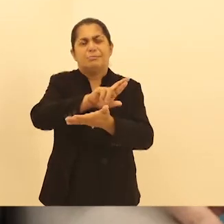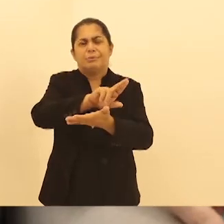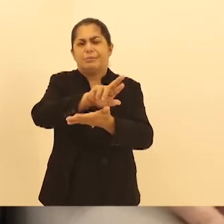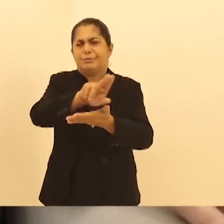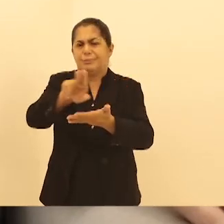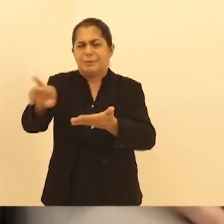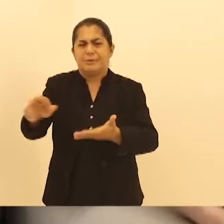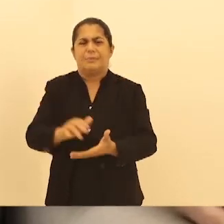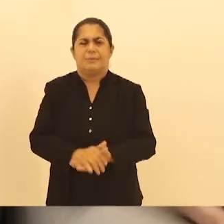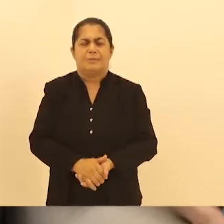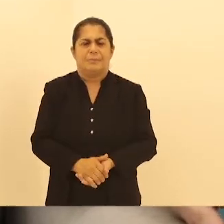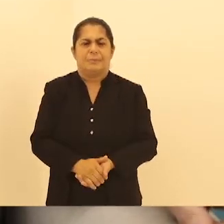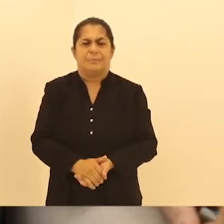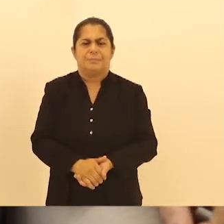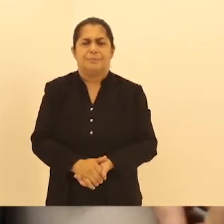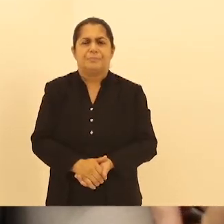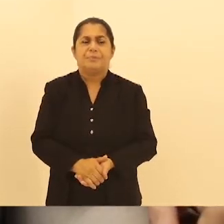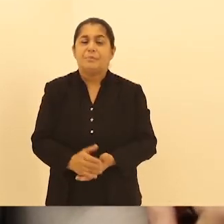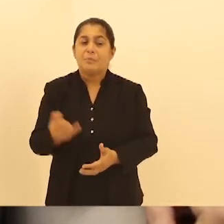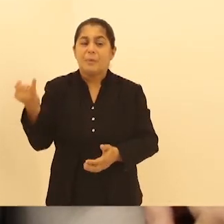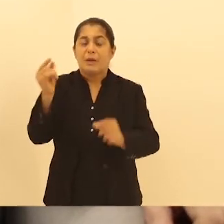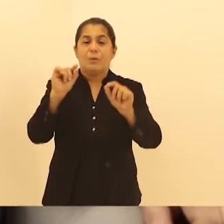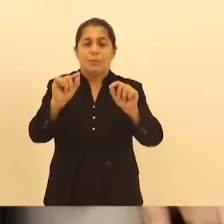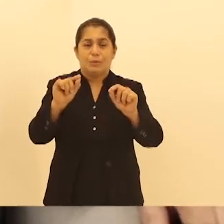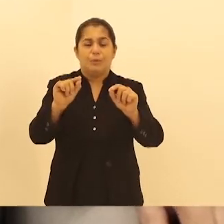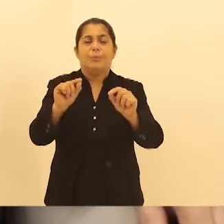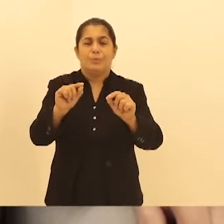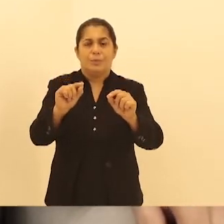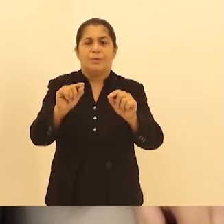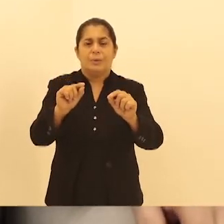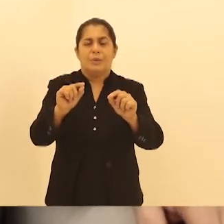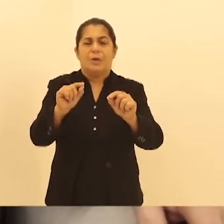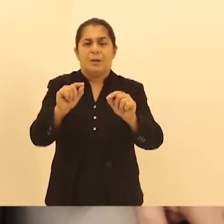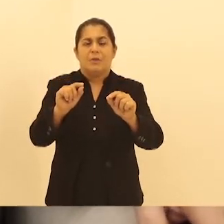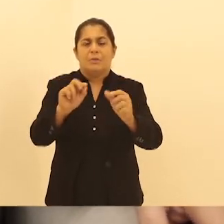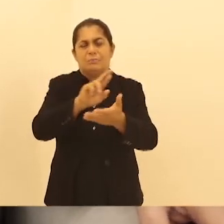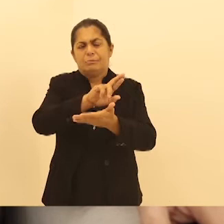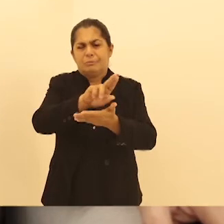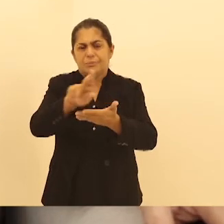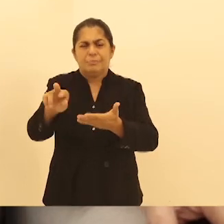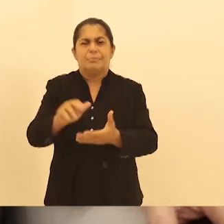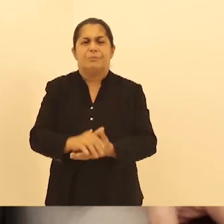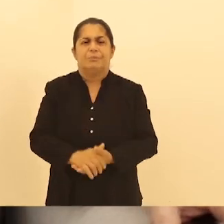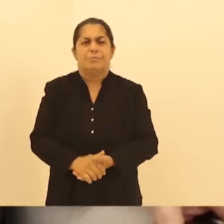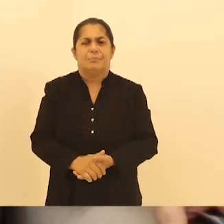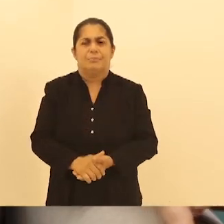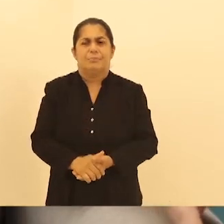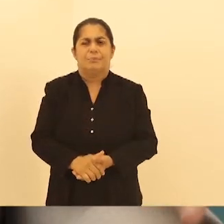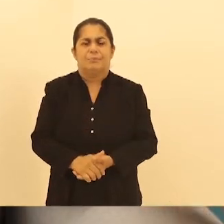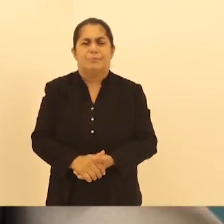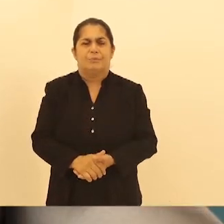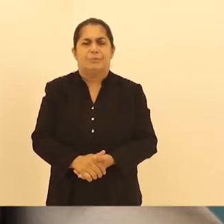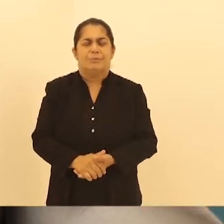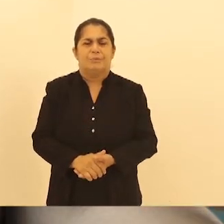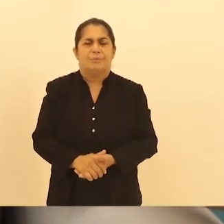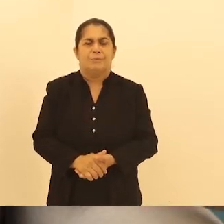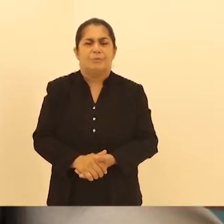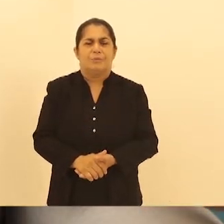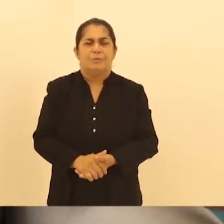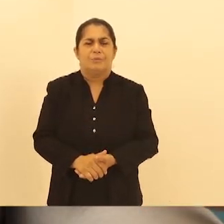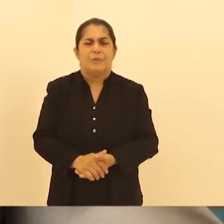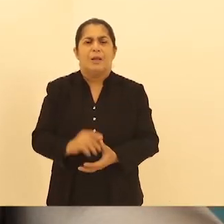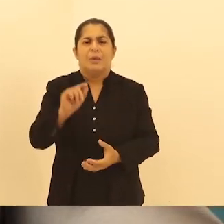variados o importante é que a gente chegue perto